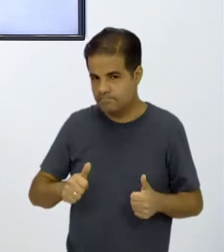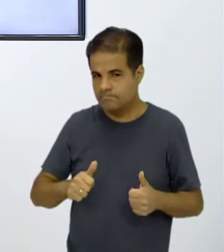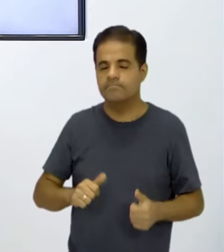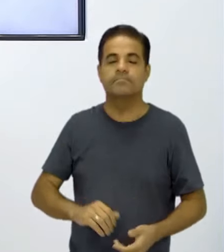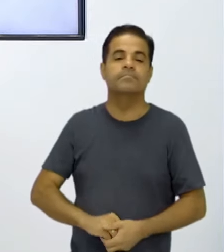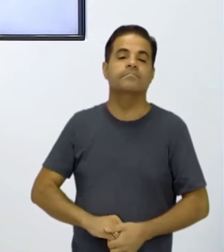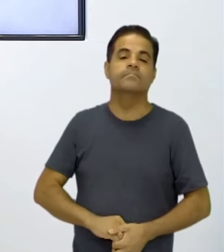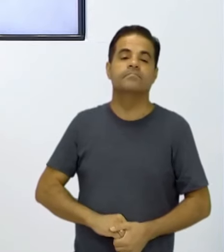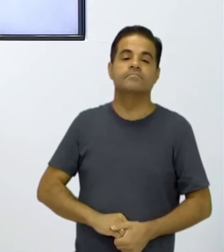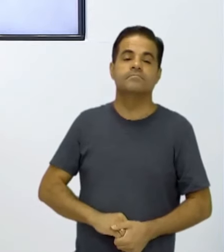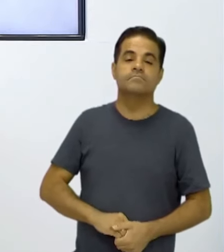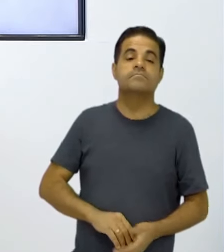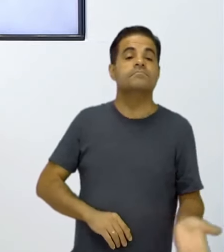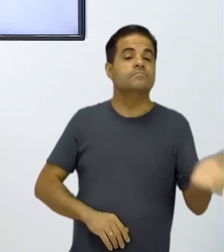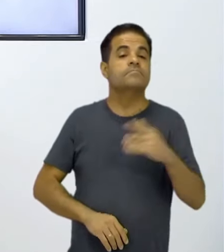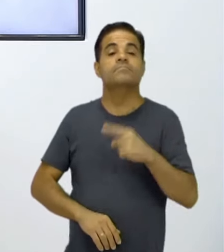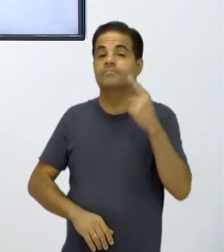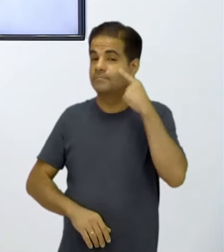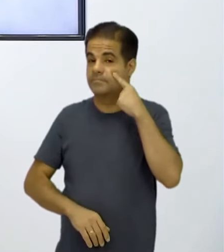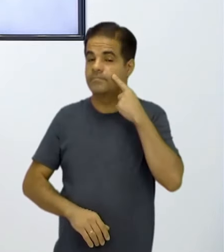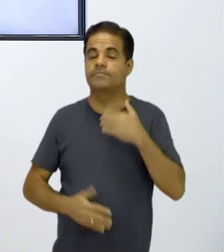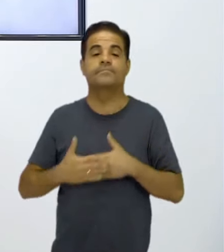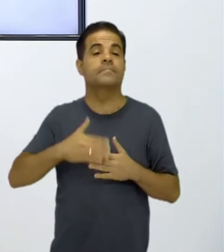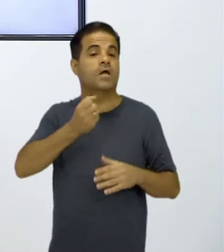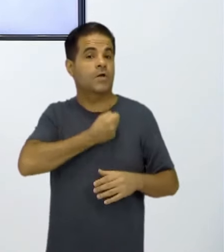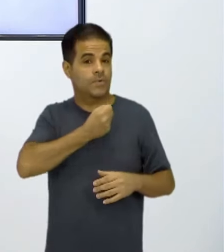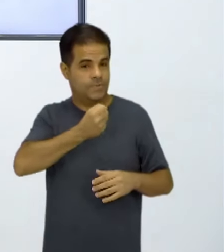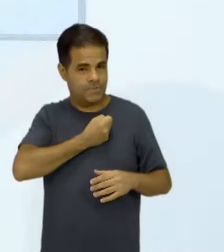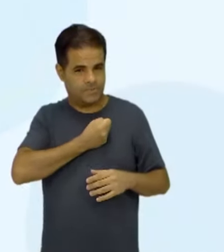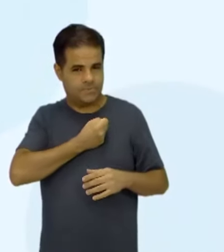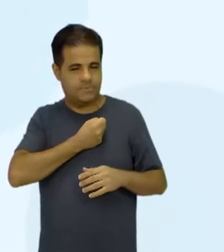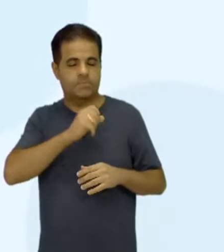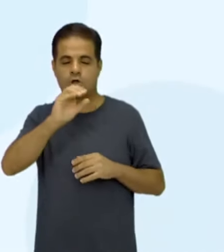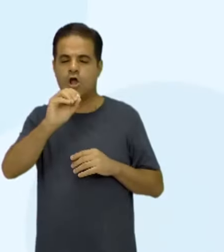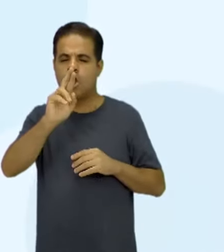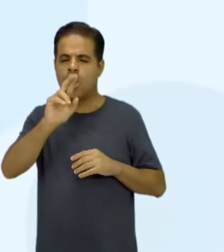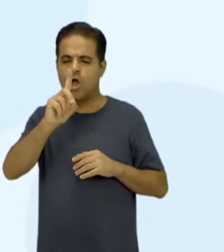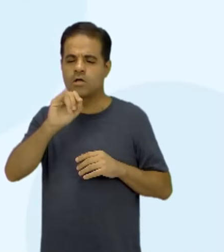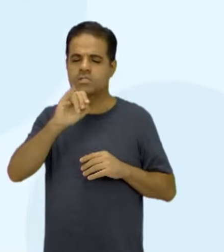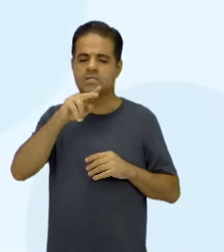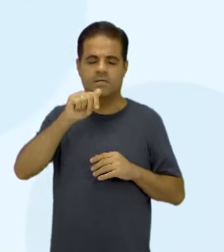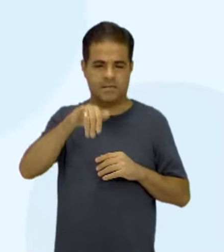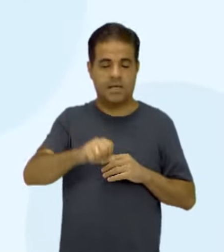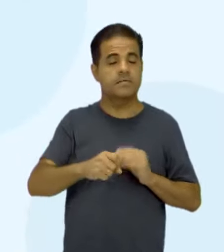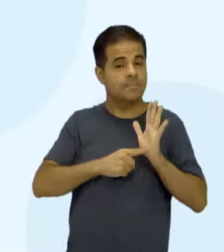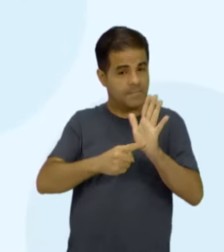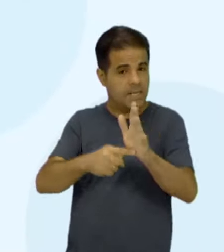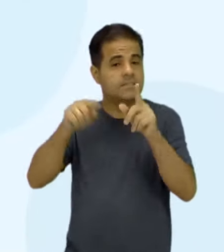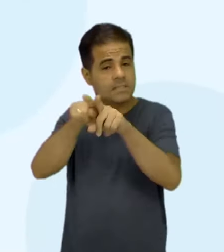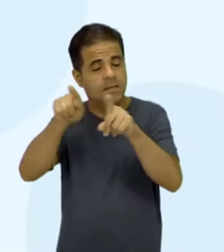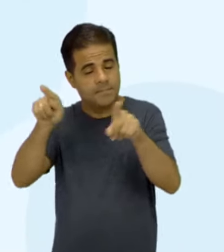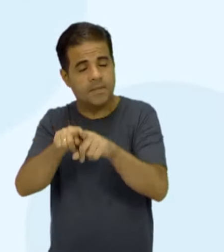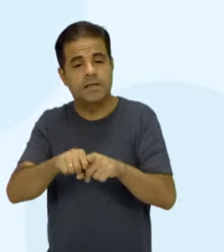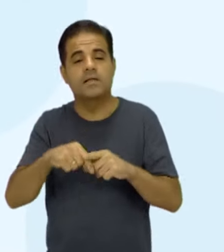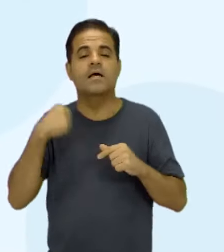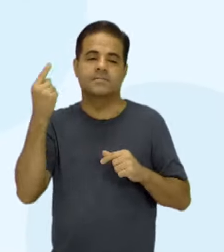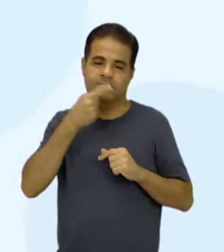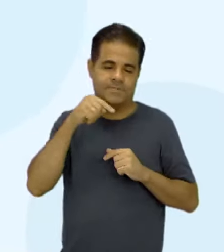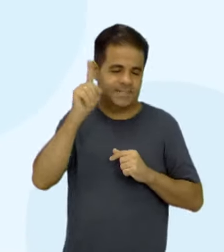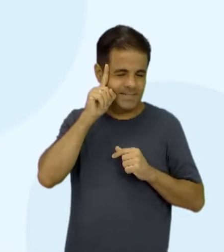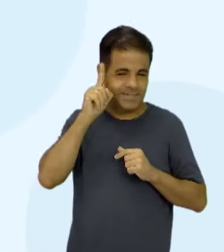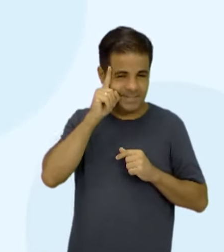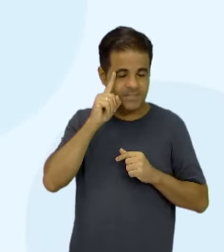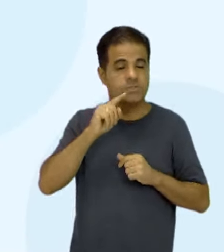joia Então vamos ali para frente agora falando dos números ordinais um pouquinho porque eles aparecem para a gente nas